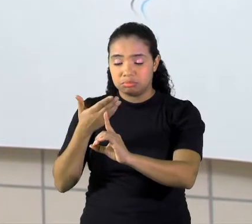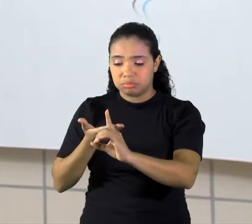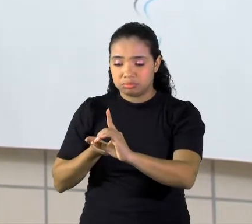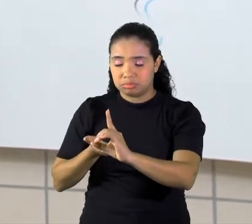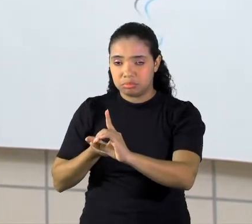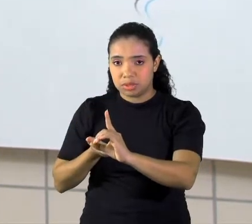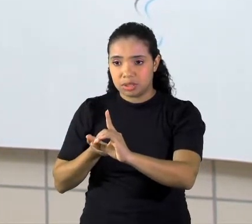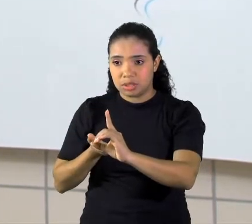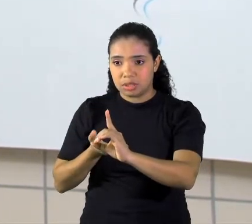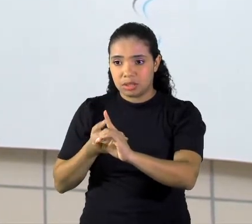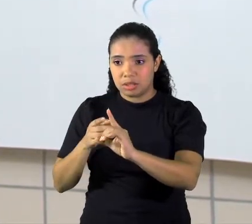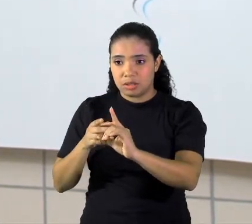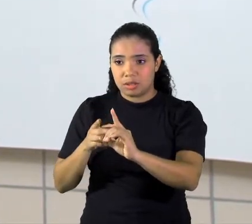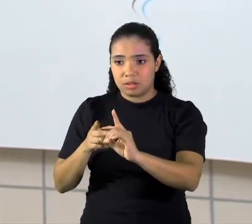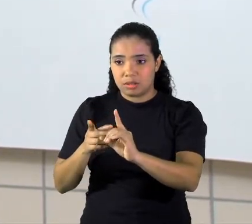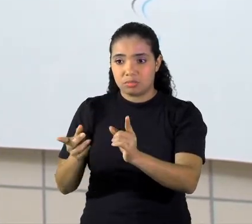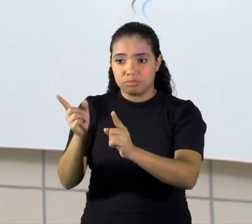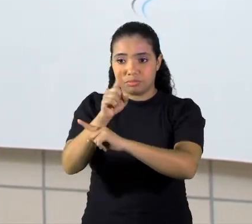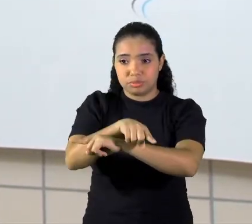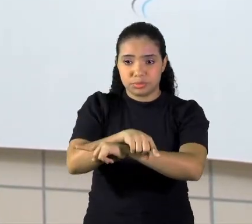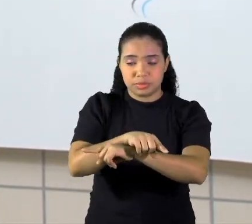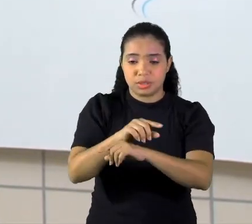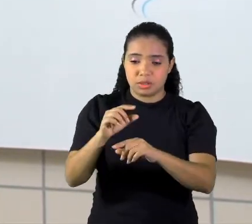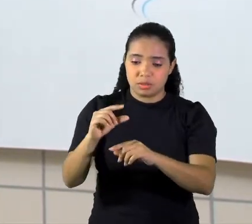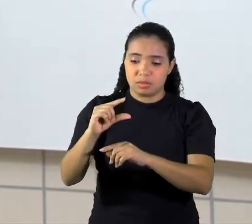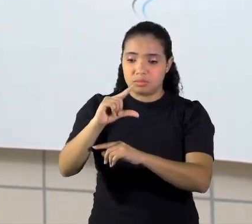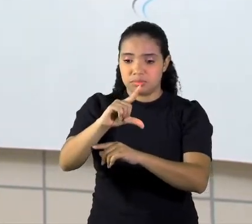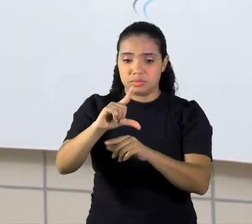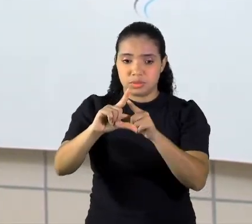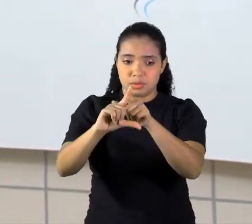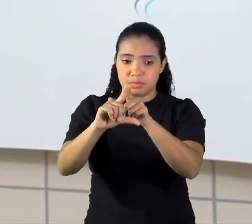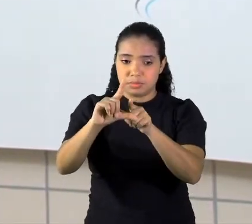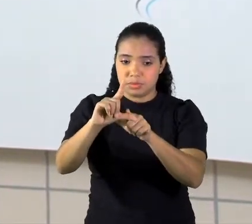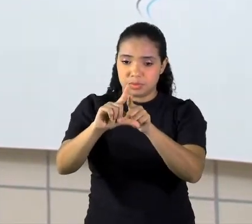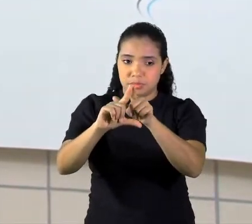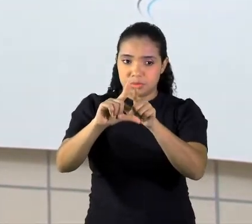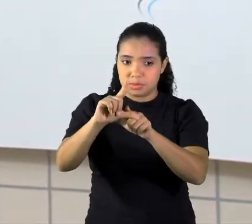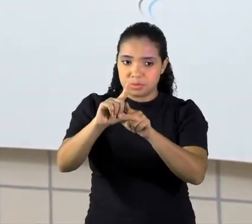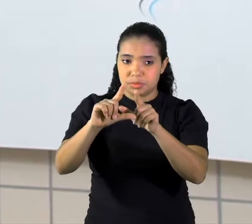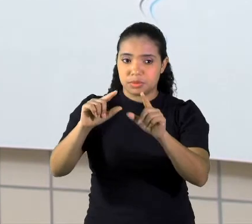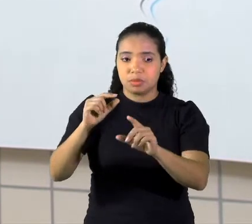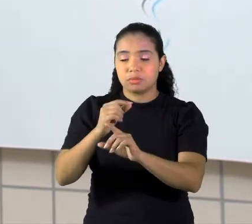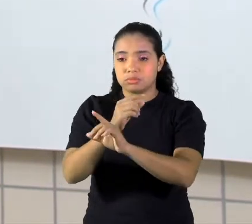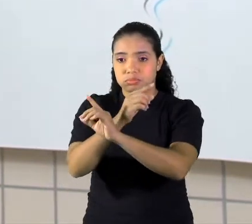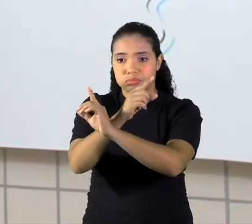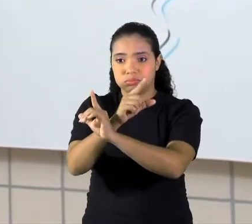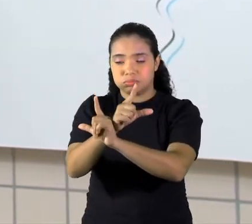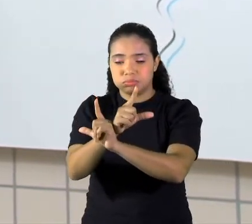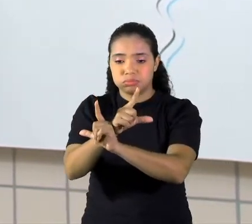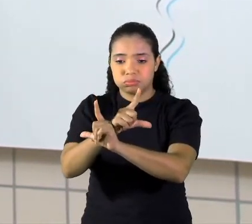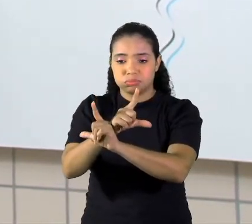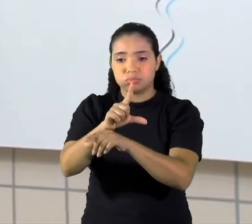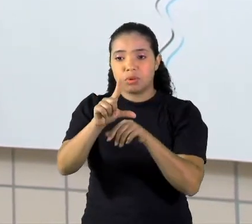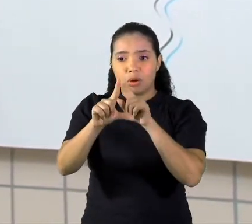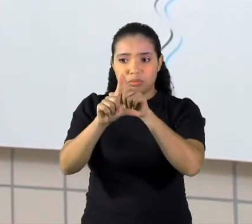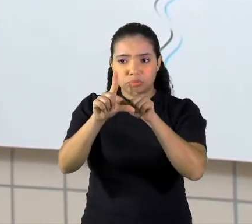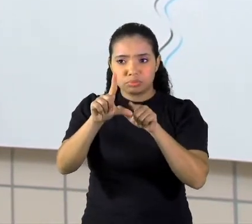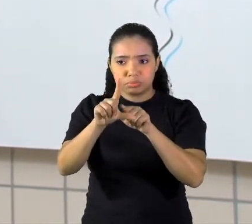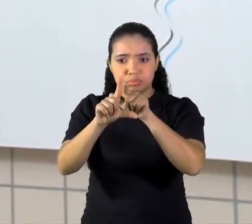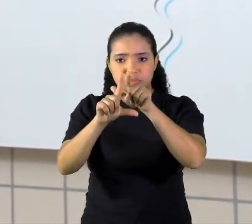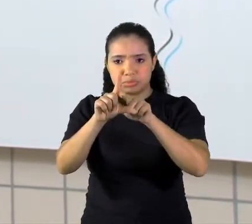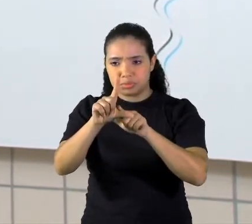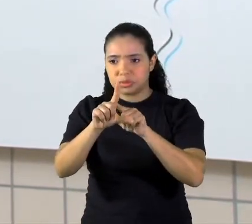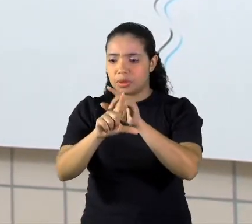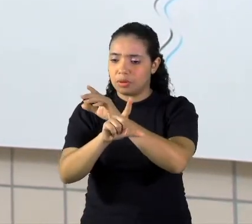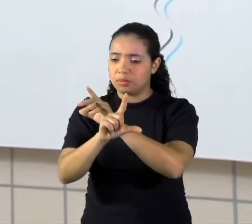ele é oposto pelo vértice. Esse ângulo aqui e esse tem a mesma medida, correto? Então, esse aqui tem a mesma medida